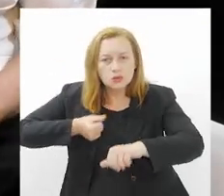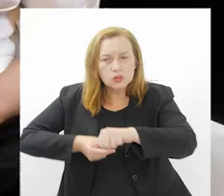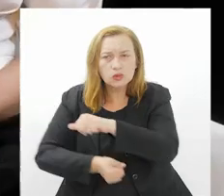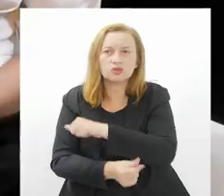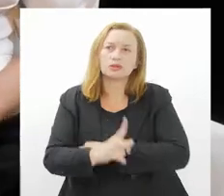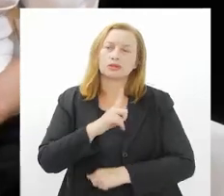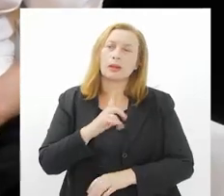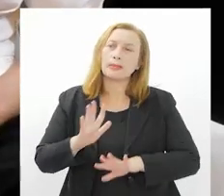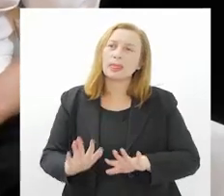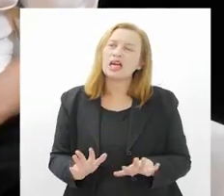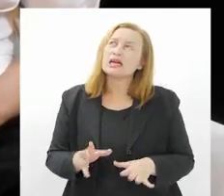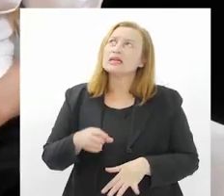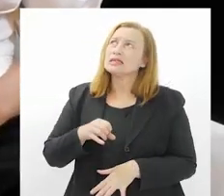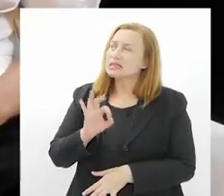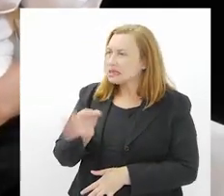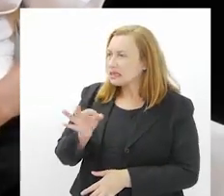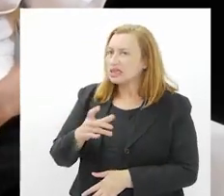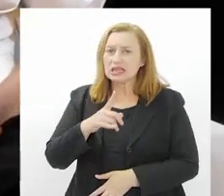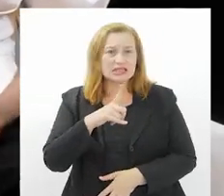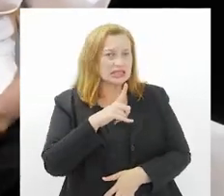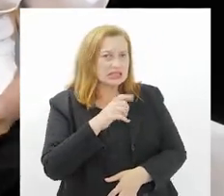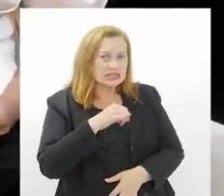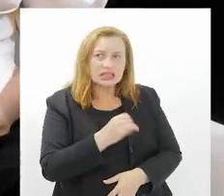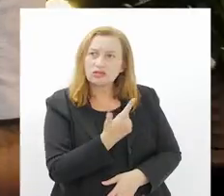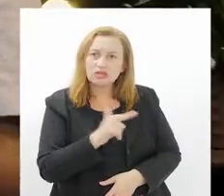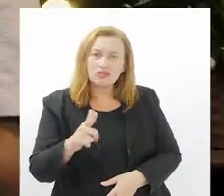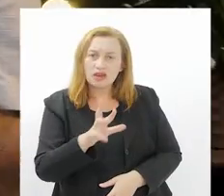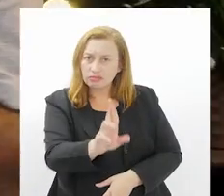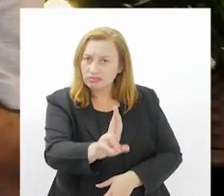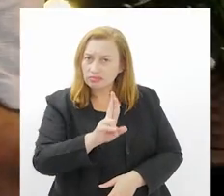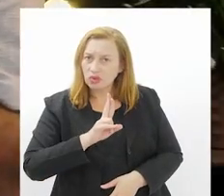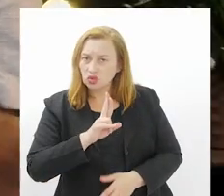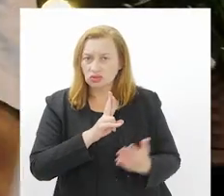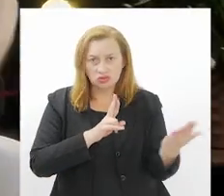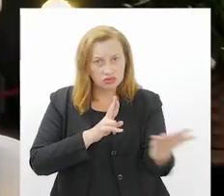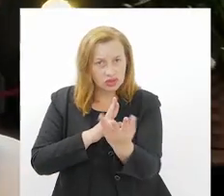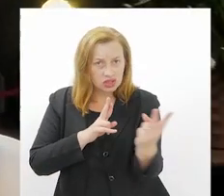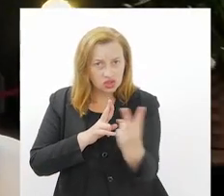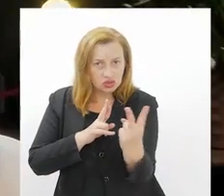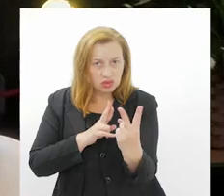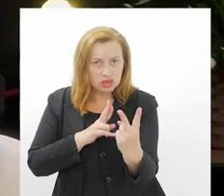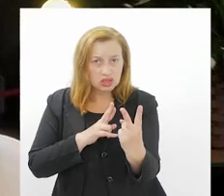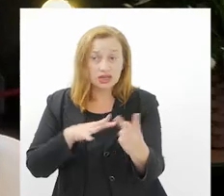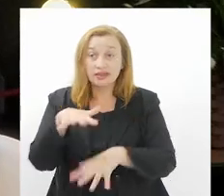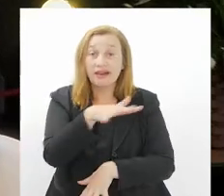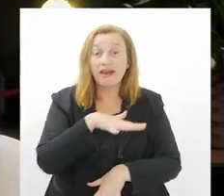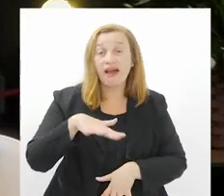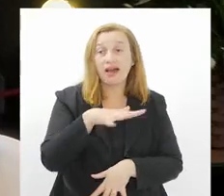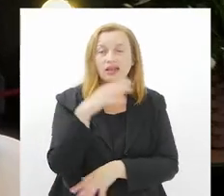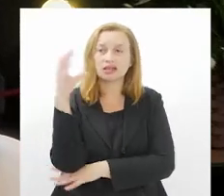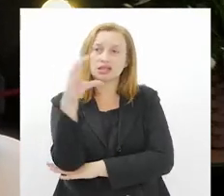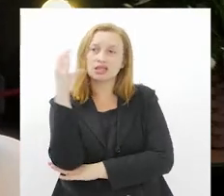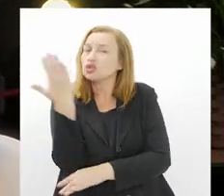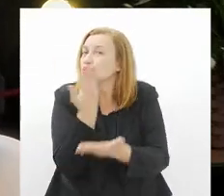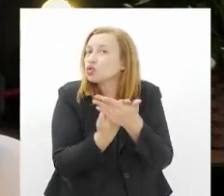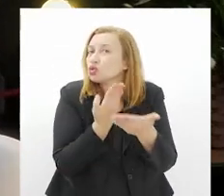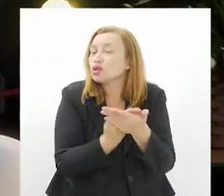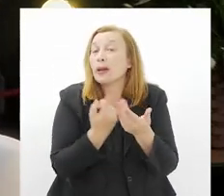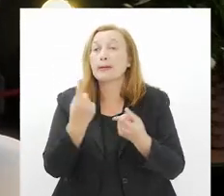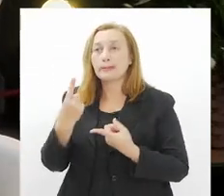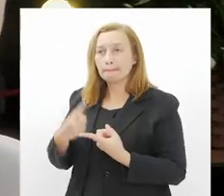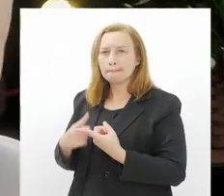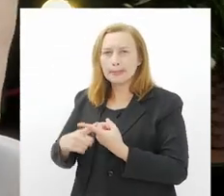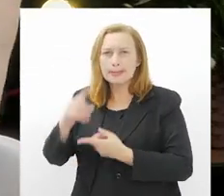mais ainda, precisa de mais investimento. Né? Porque se a gente não tiver a resposta aí de vocês, né, são da